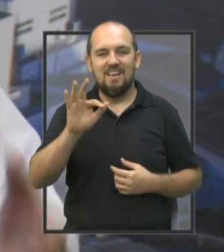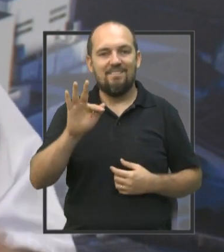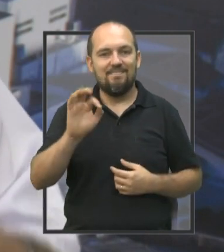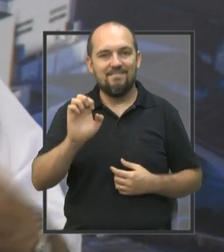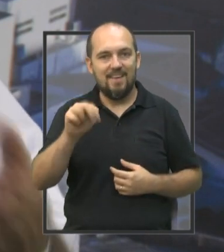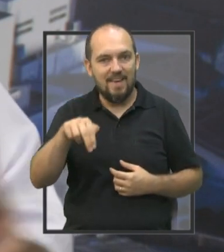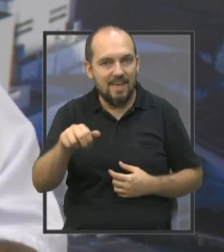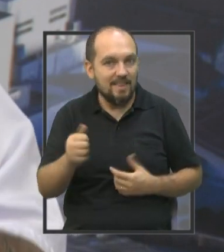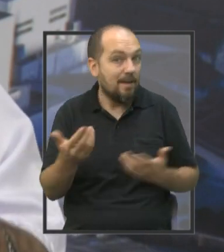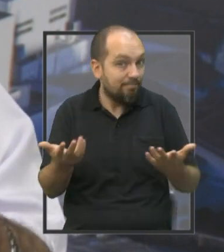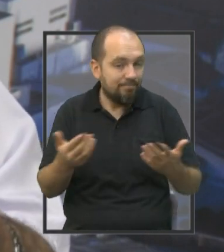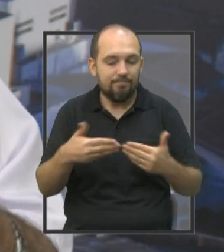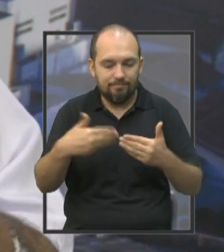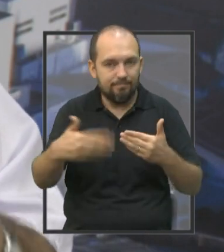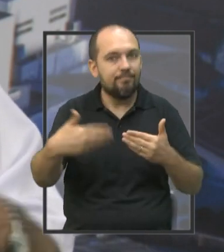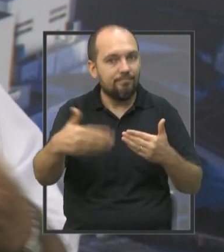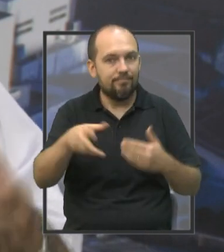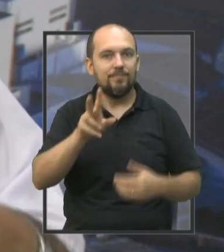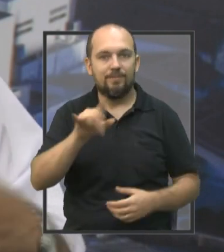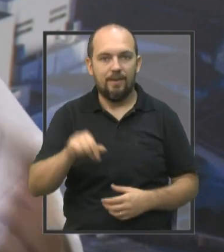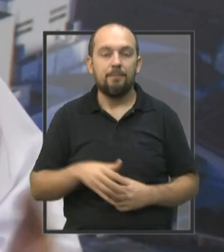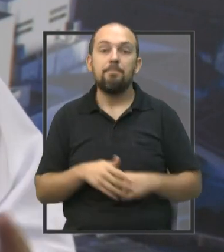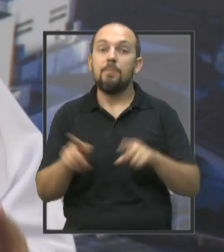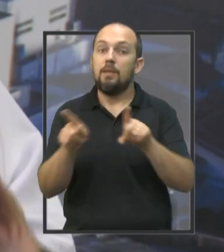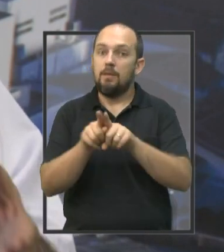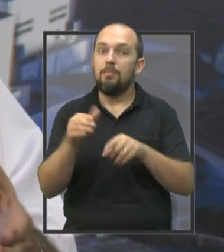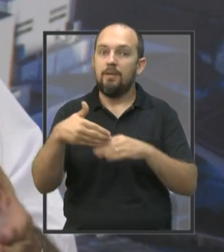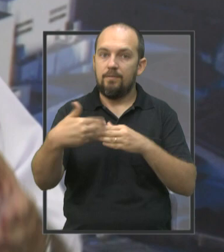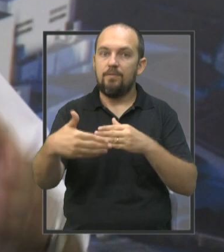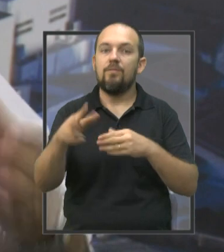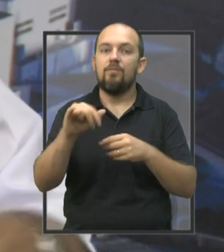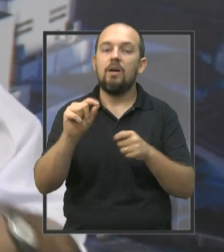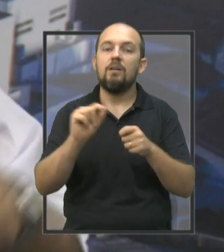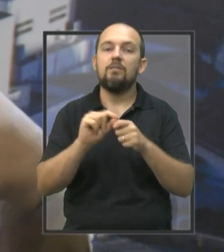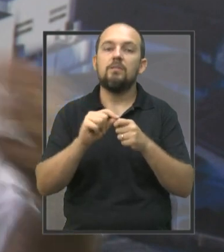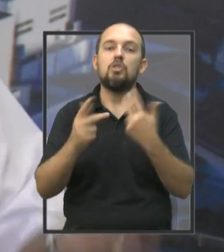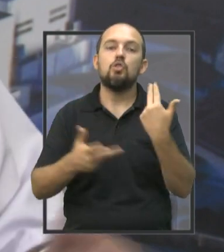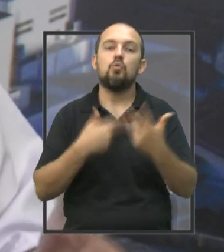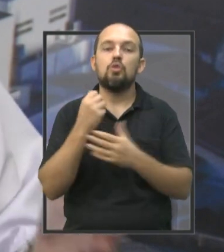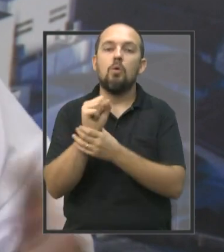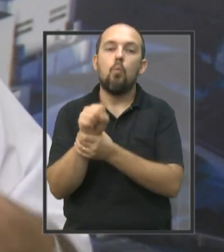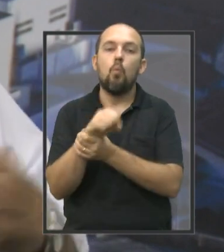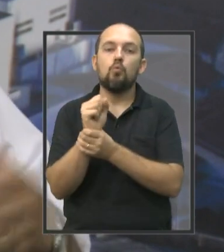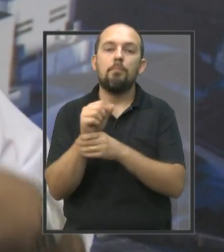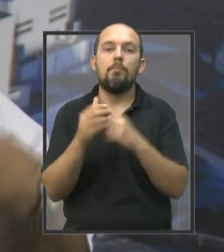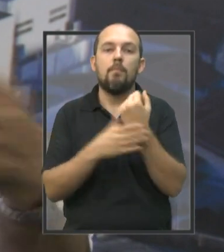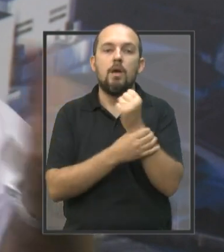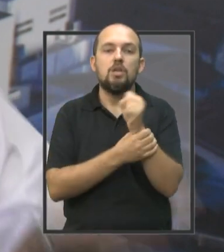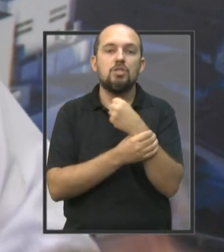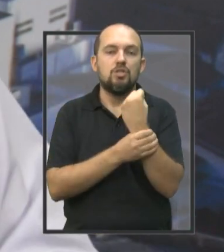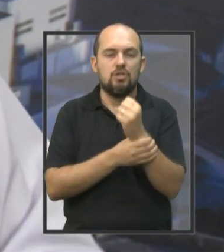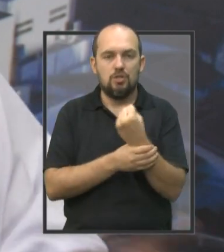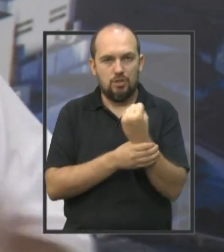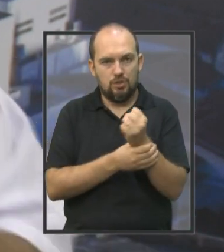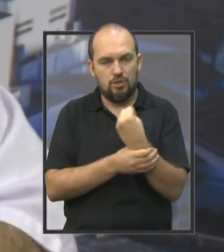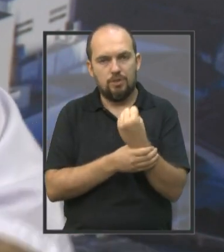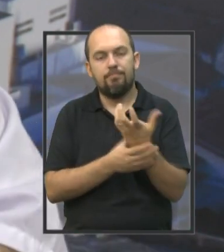Como também vai acontecer as cirurgias ortopédicas. Sim. Que tivemos, os colegas